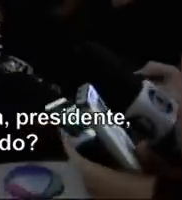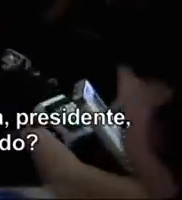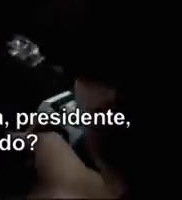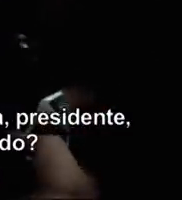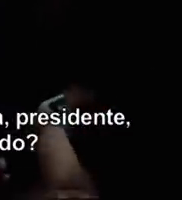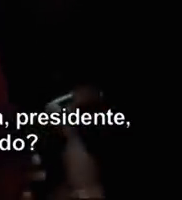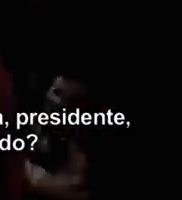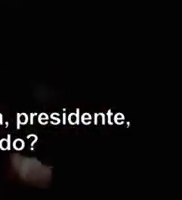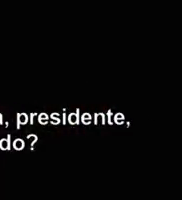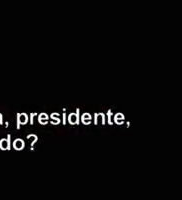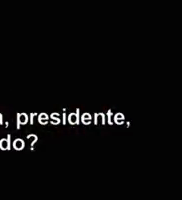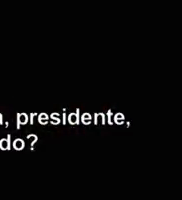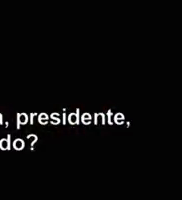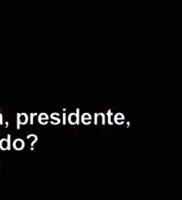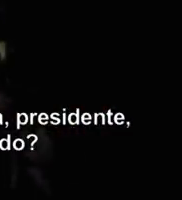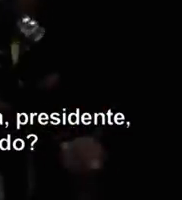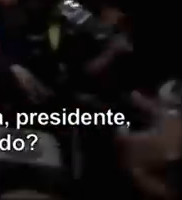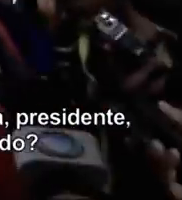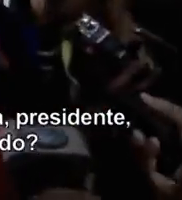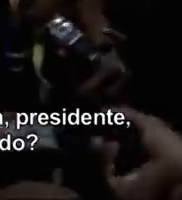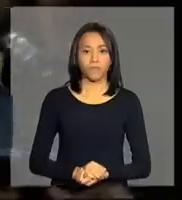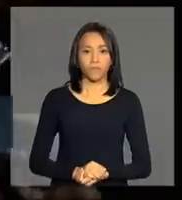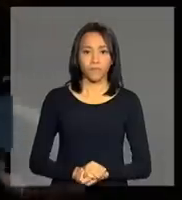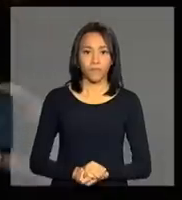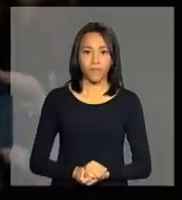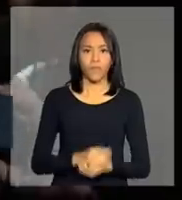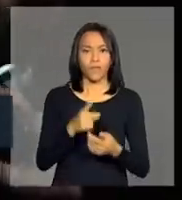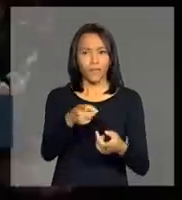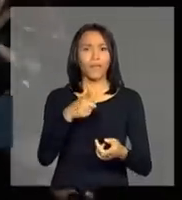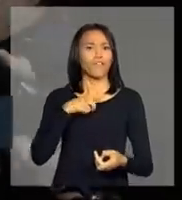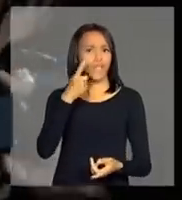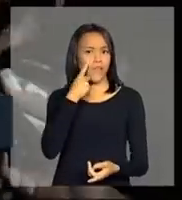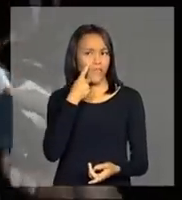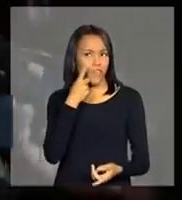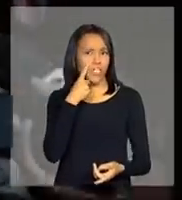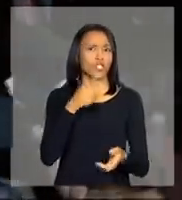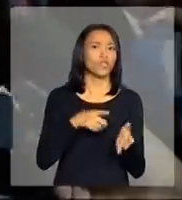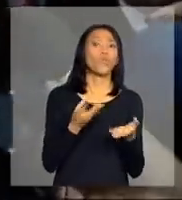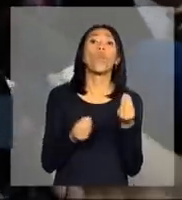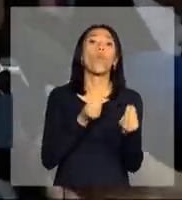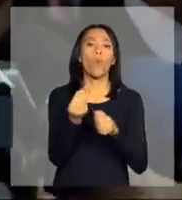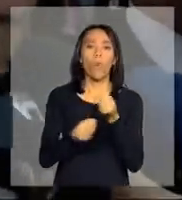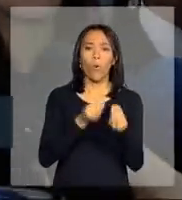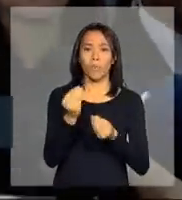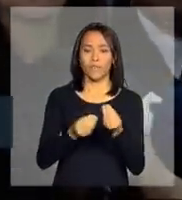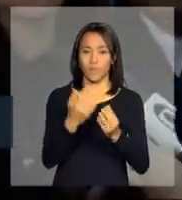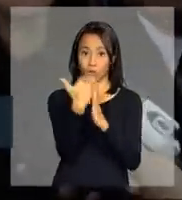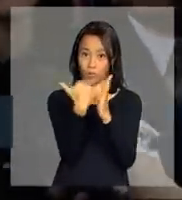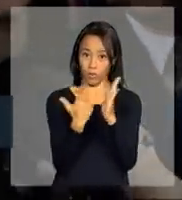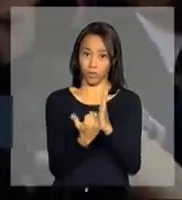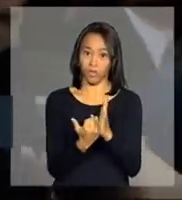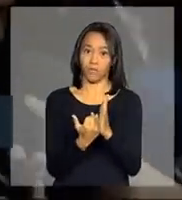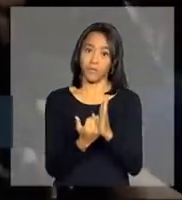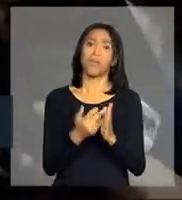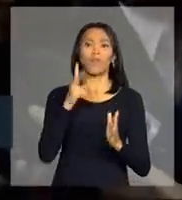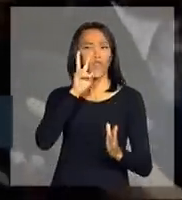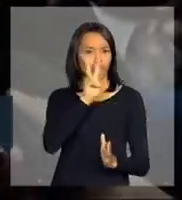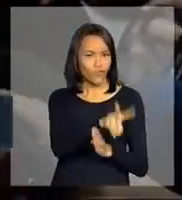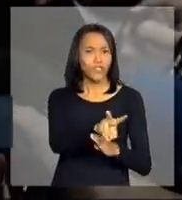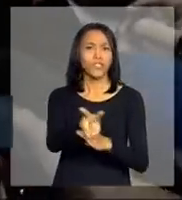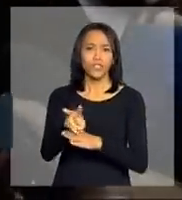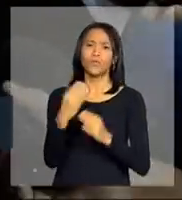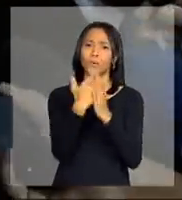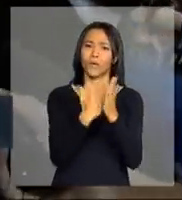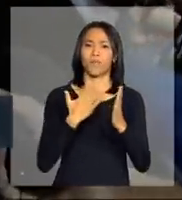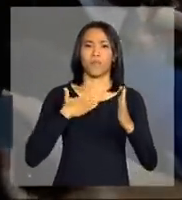Presidente, as frases do Minha Casa Minha Vida, presidente, você tem acompanhado as frases? Tenho acompanhado as realizações do Minha Casa Minha